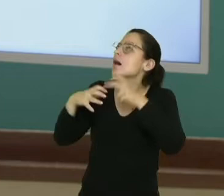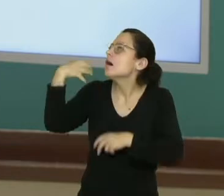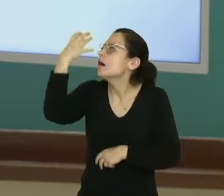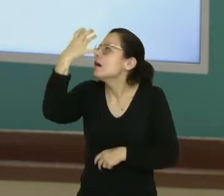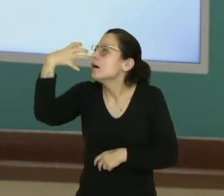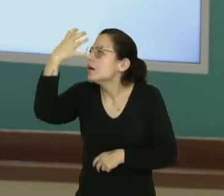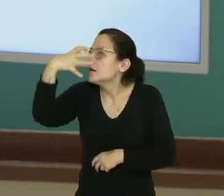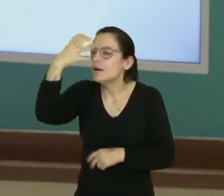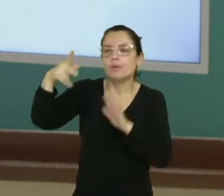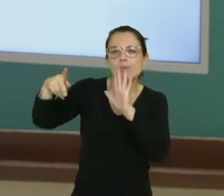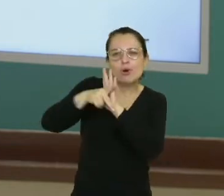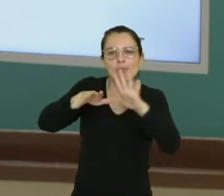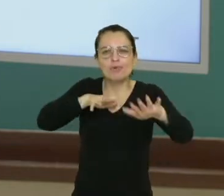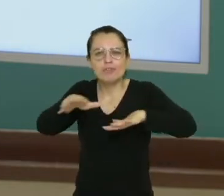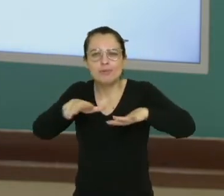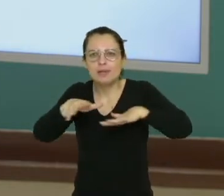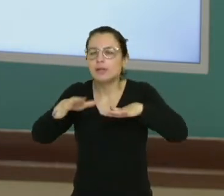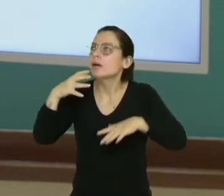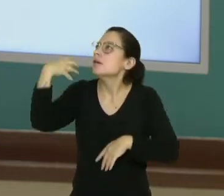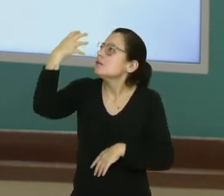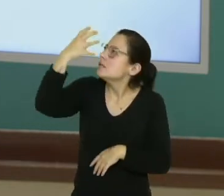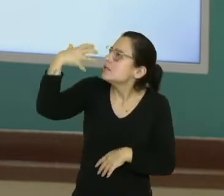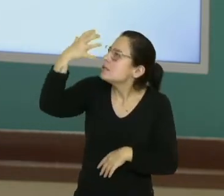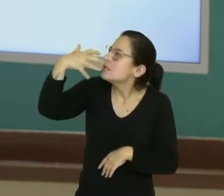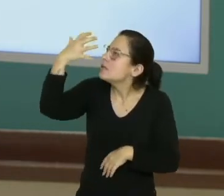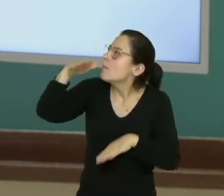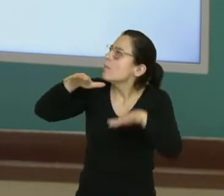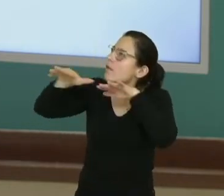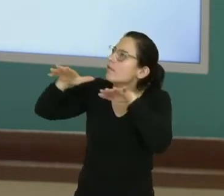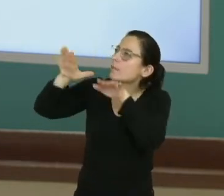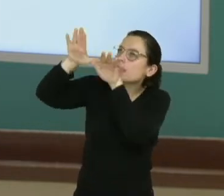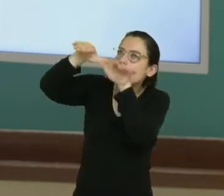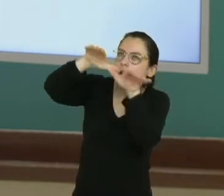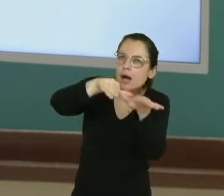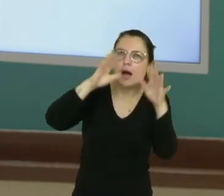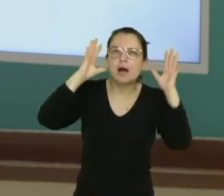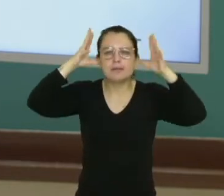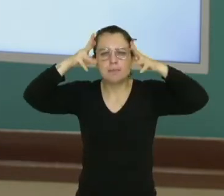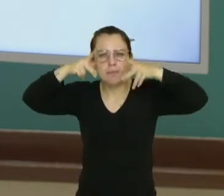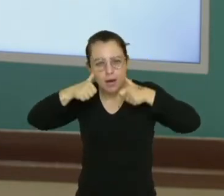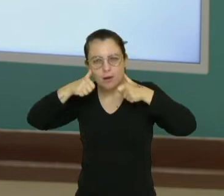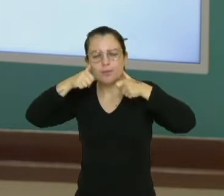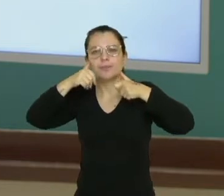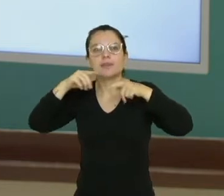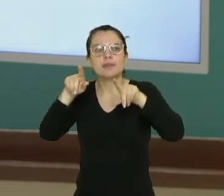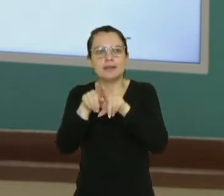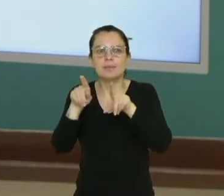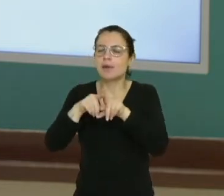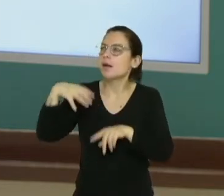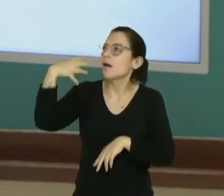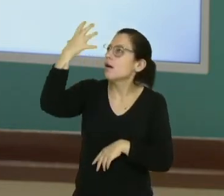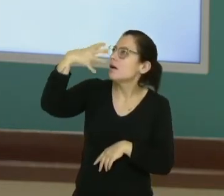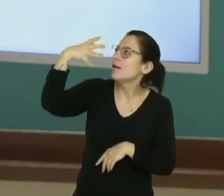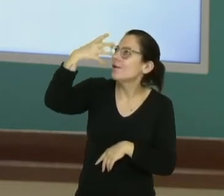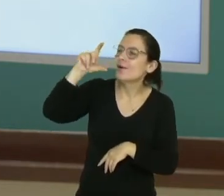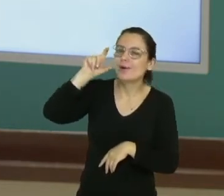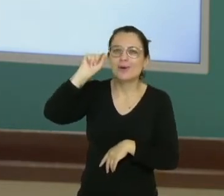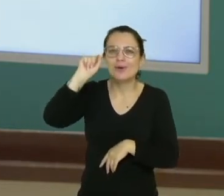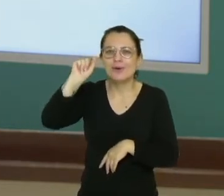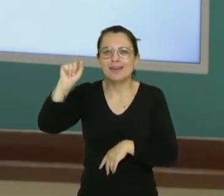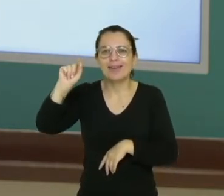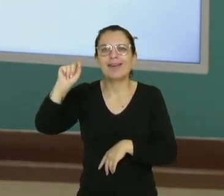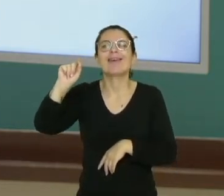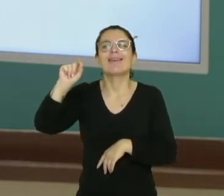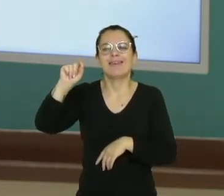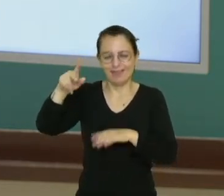movimento das aves, né, o movimento dos animais, de modo geral, como também o movimento dos astros, né? Afinal, a gente já viu